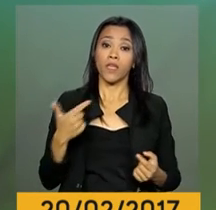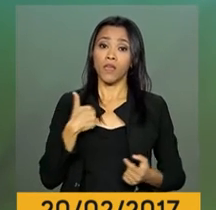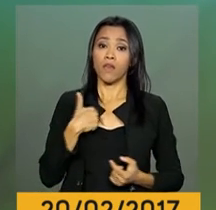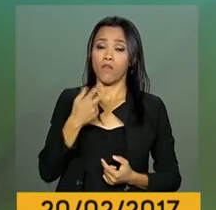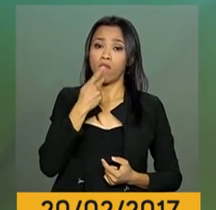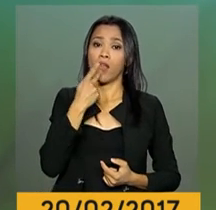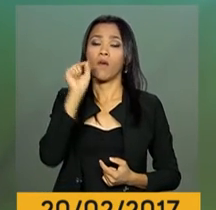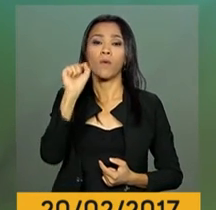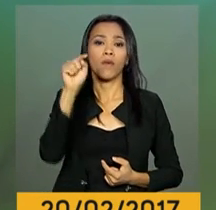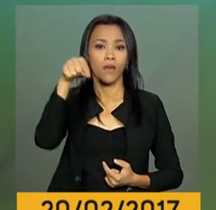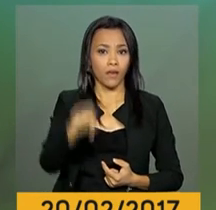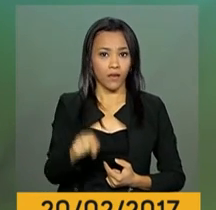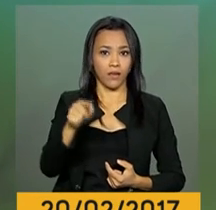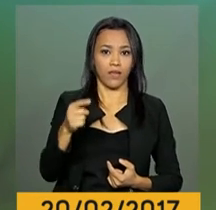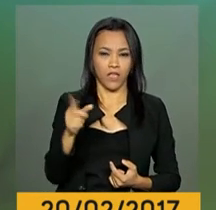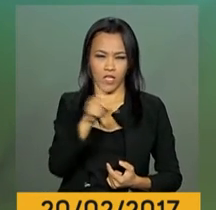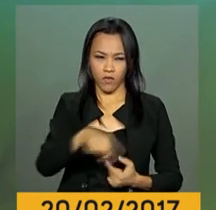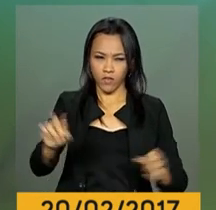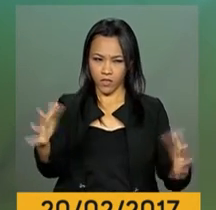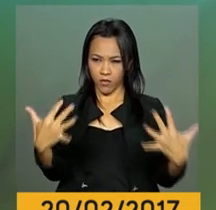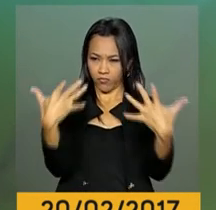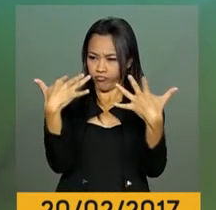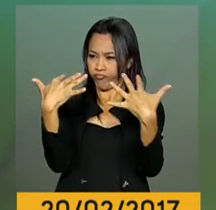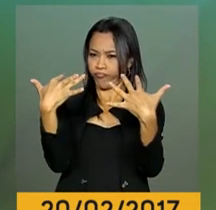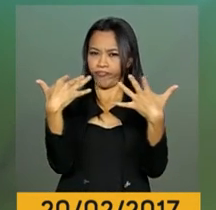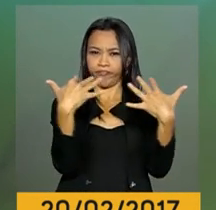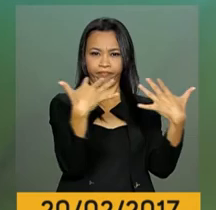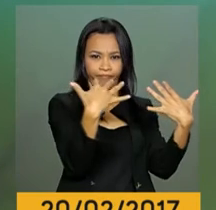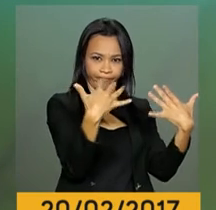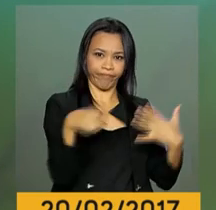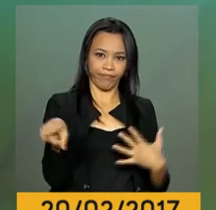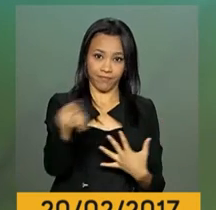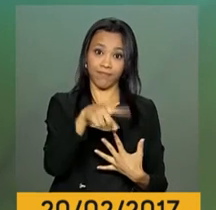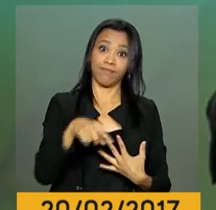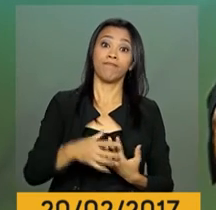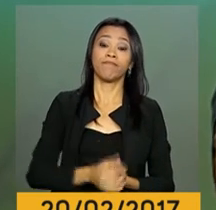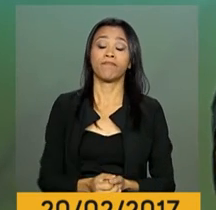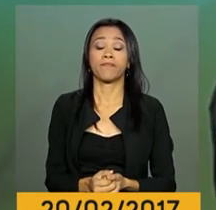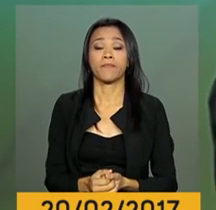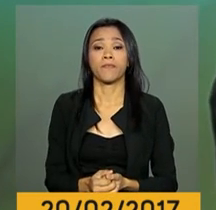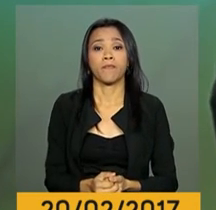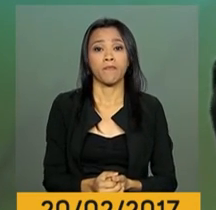de dizer aos ouvidos atentos que nos ouvem, gentis com que nos ouvem, né?